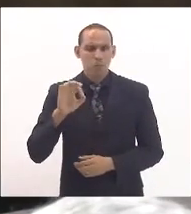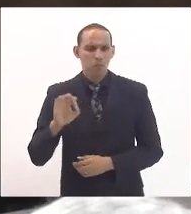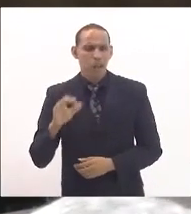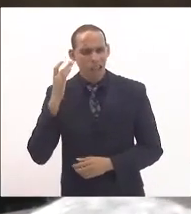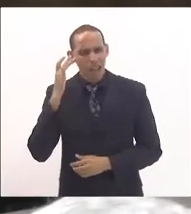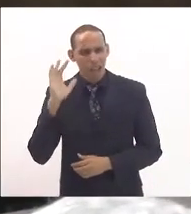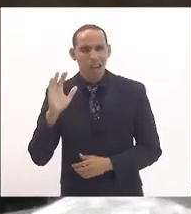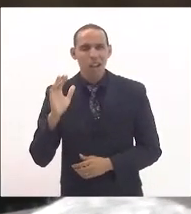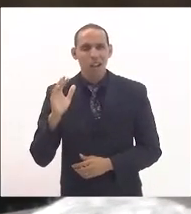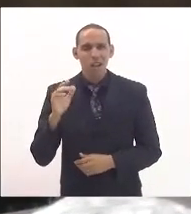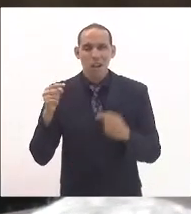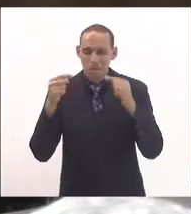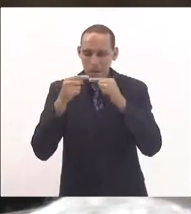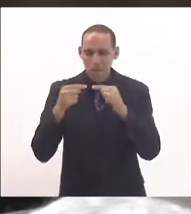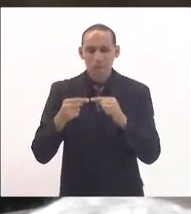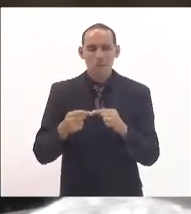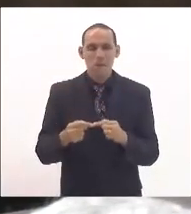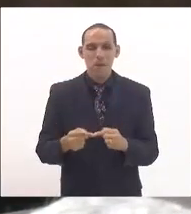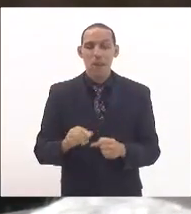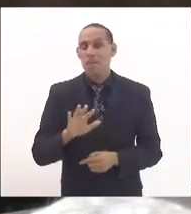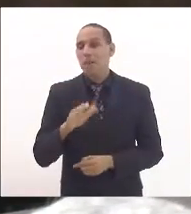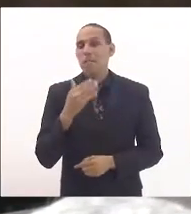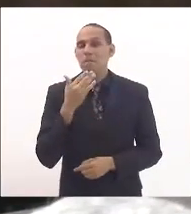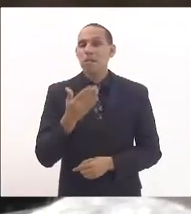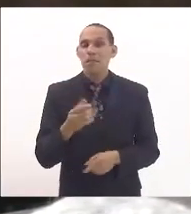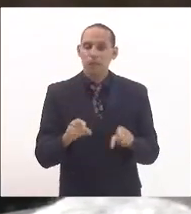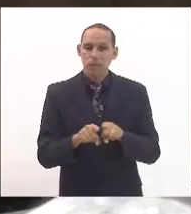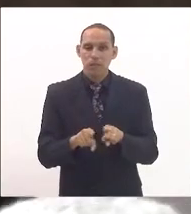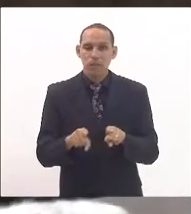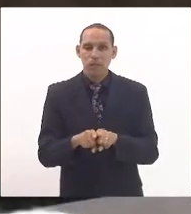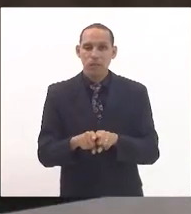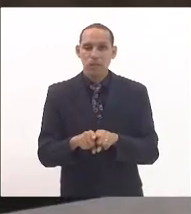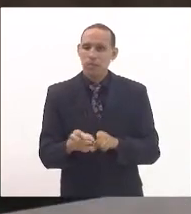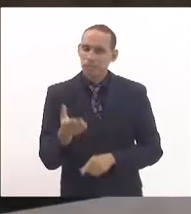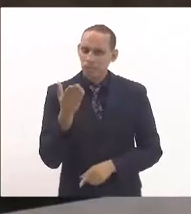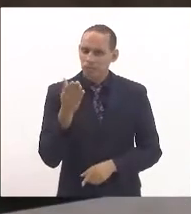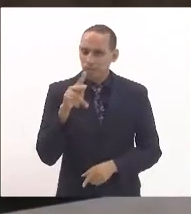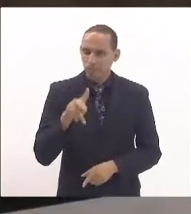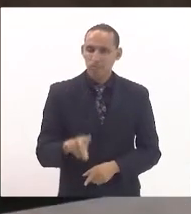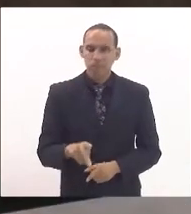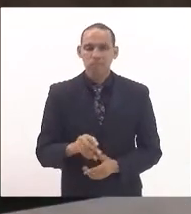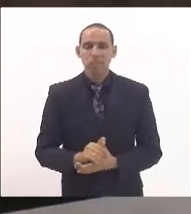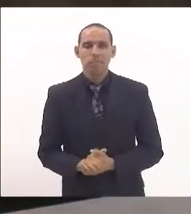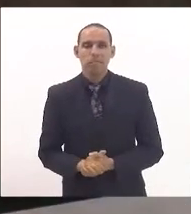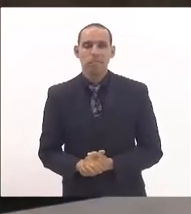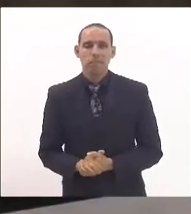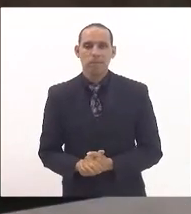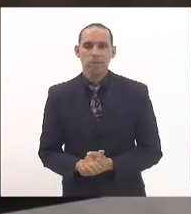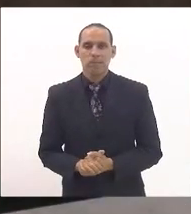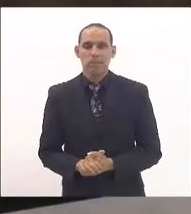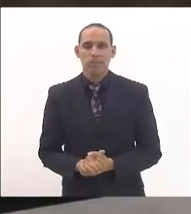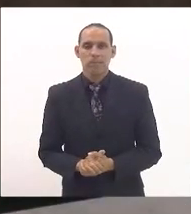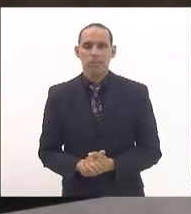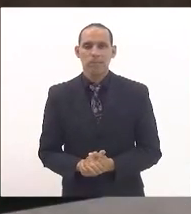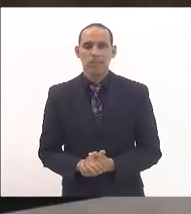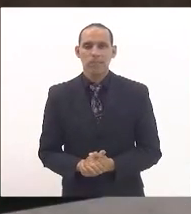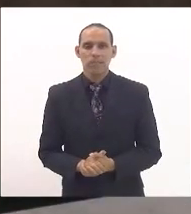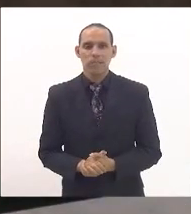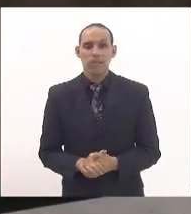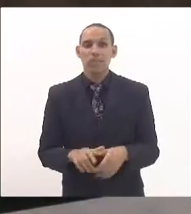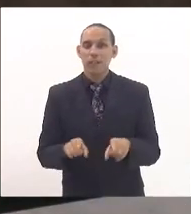das questões. Eu só queria solicitar ainda a Vossa Excelência, e me referindo aqui ao